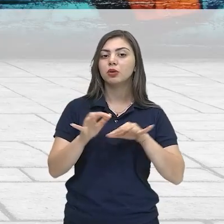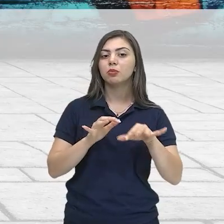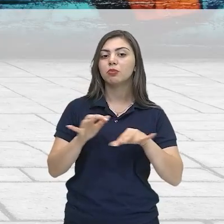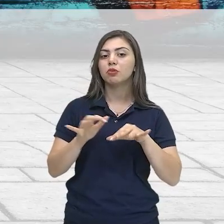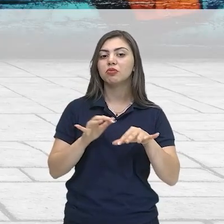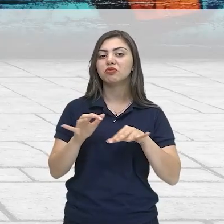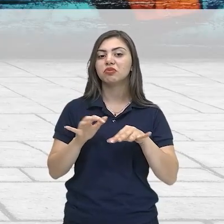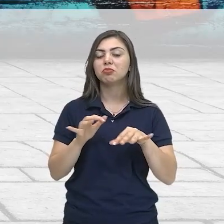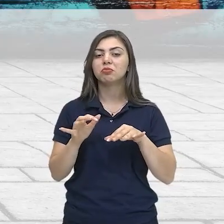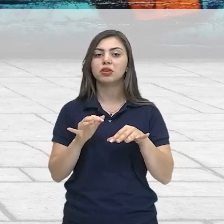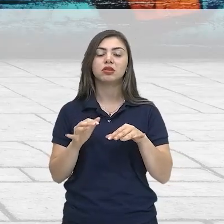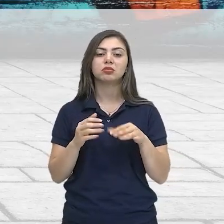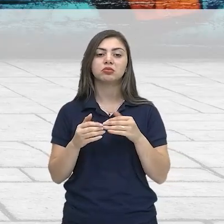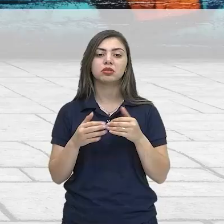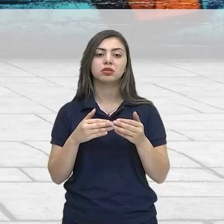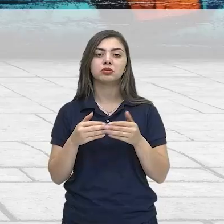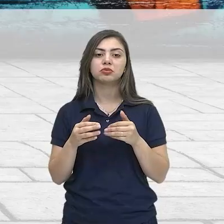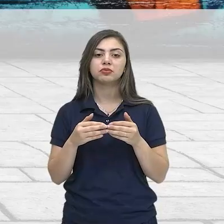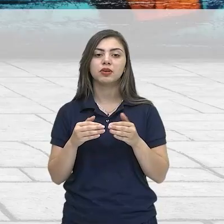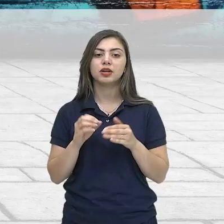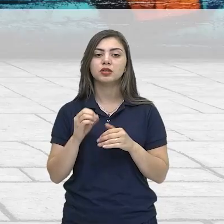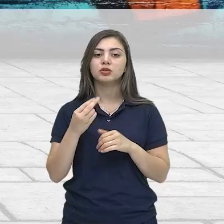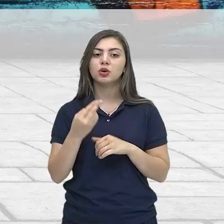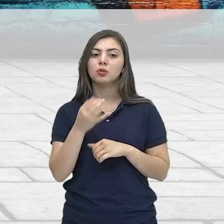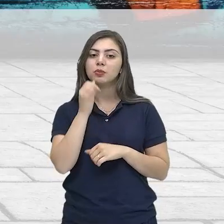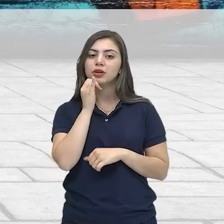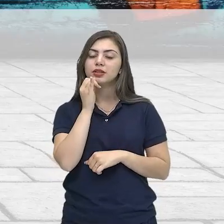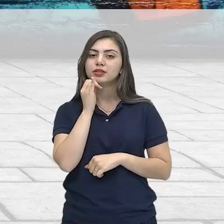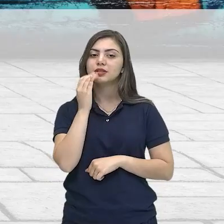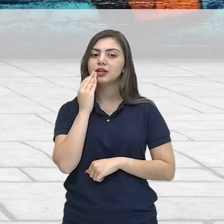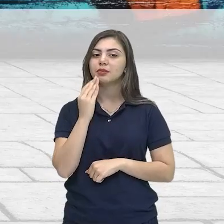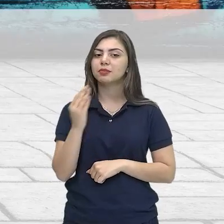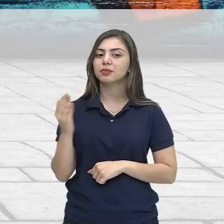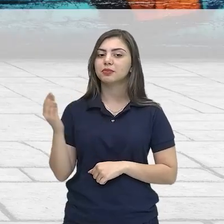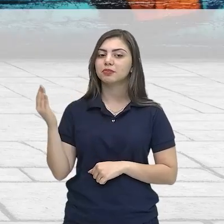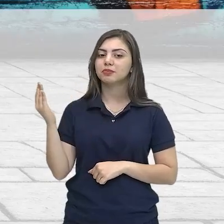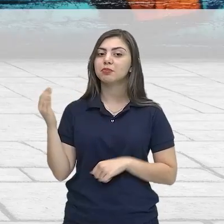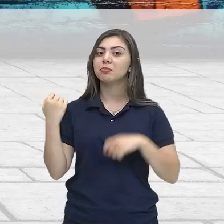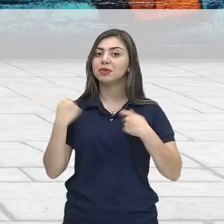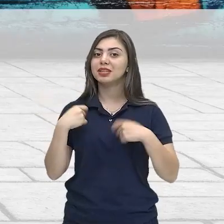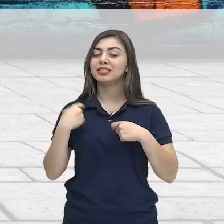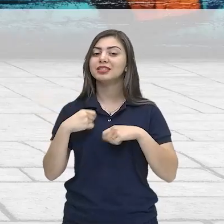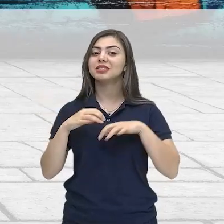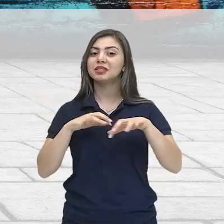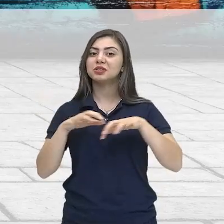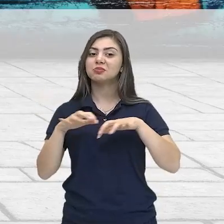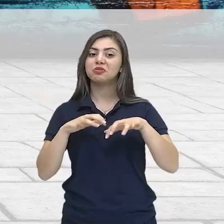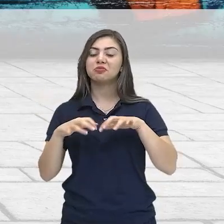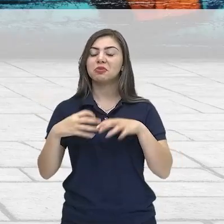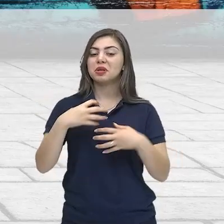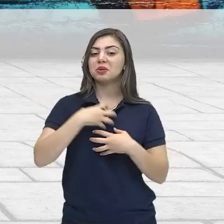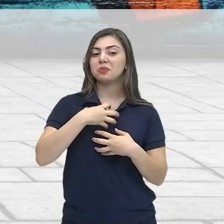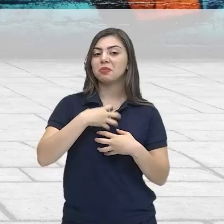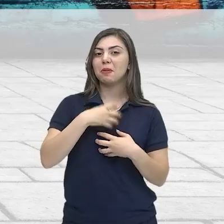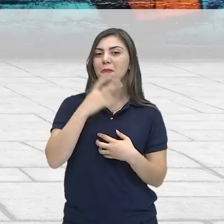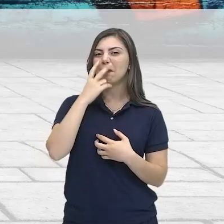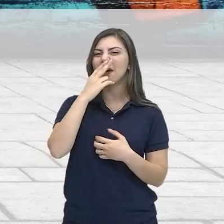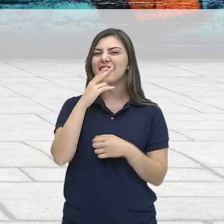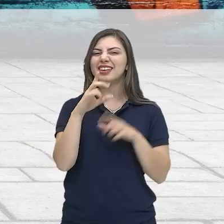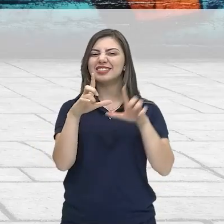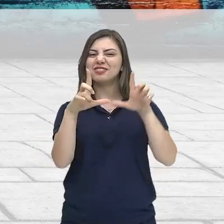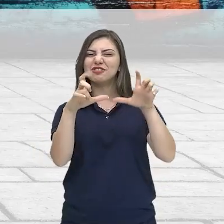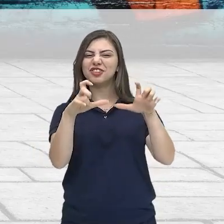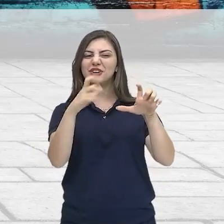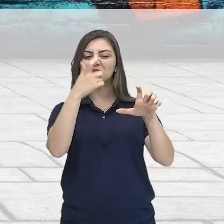faz uma pose. Com marra, tem que ter marra. Como se fosse tirar uma foto, né? Uma foto, ou